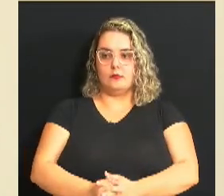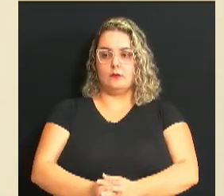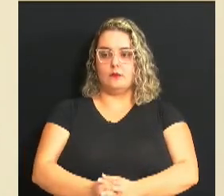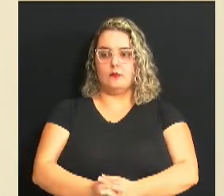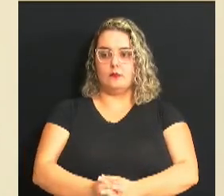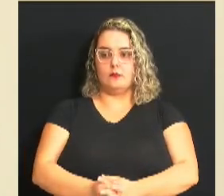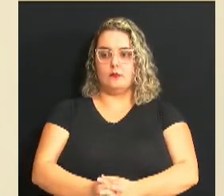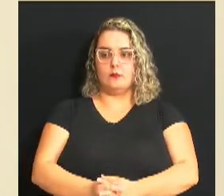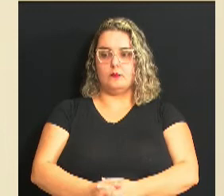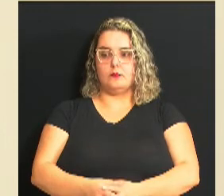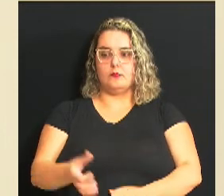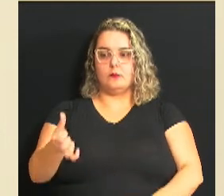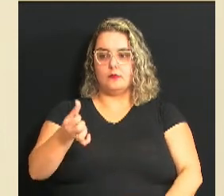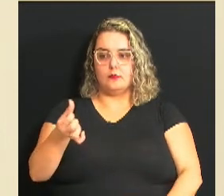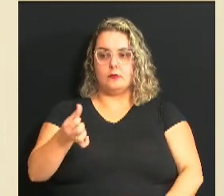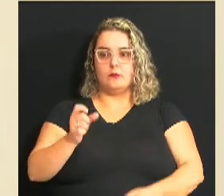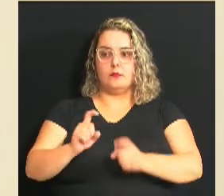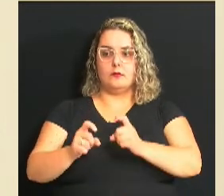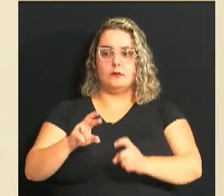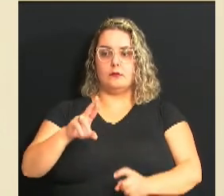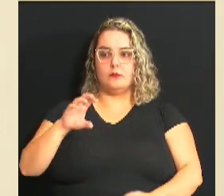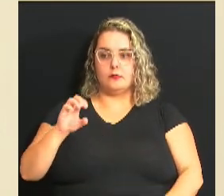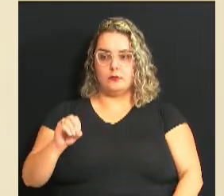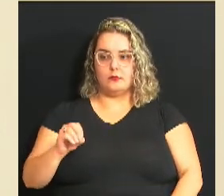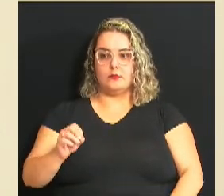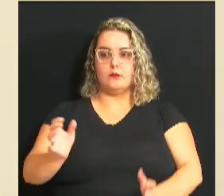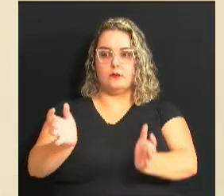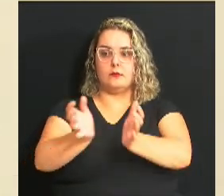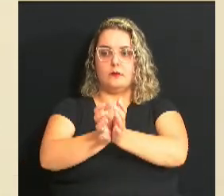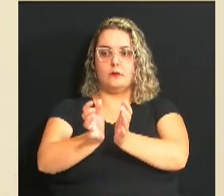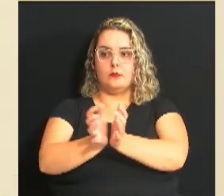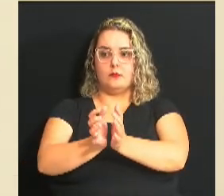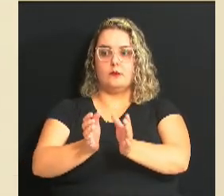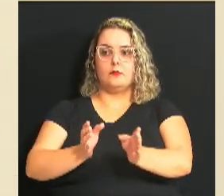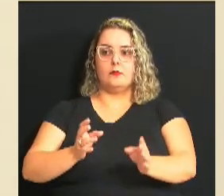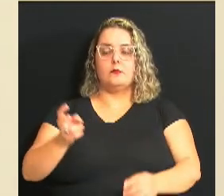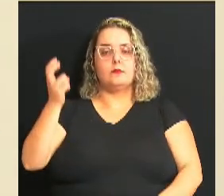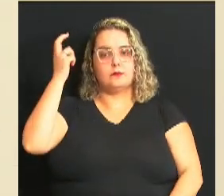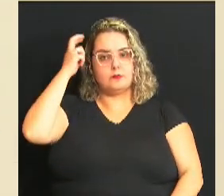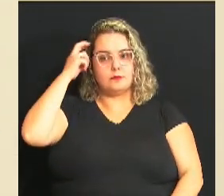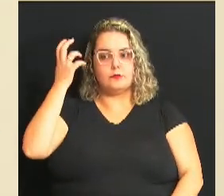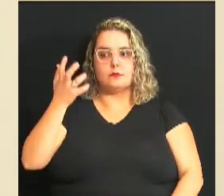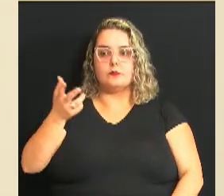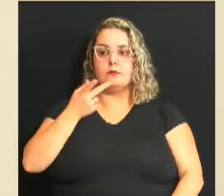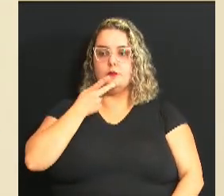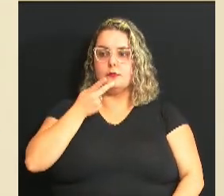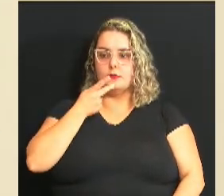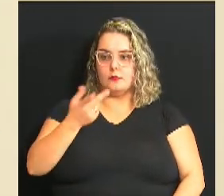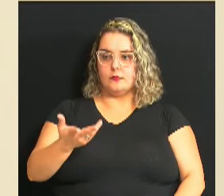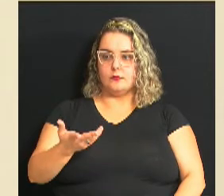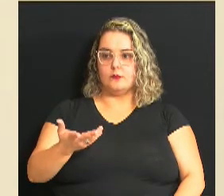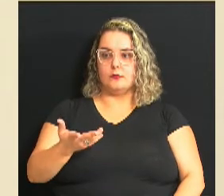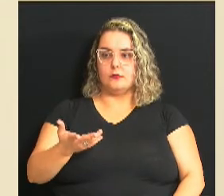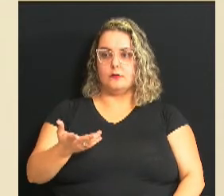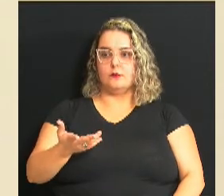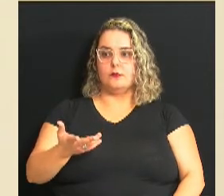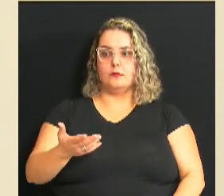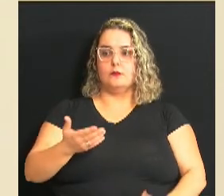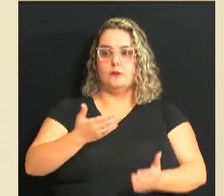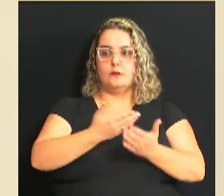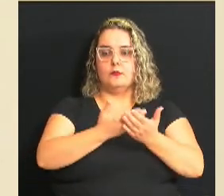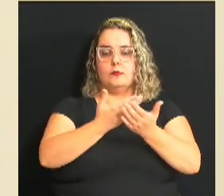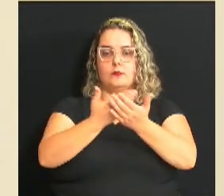6ª reunião ordinária da Comissão de Cultura. Quero dizer aqui que esse